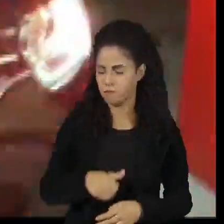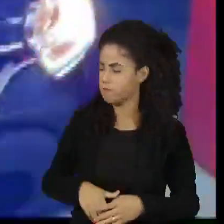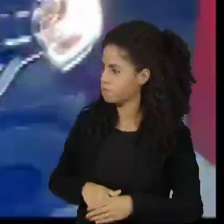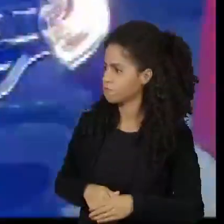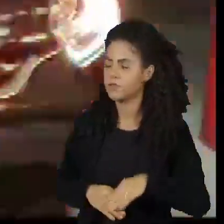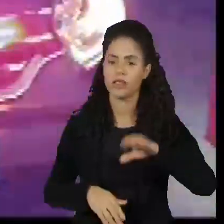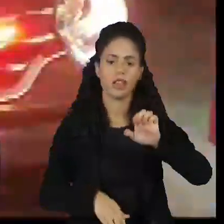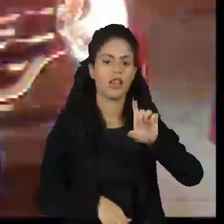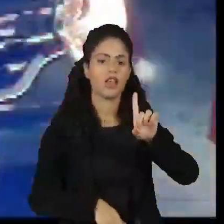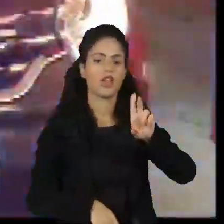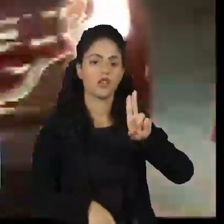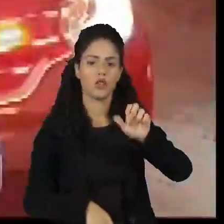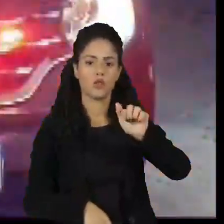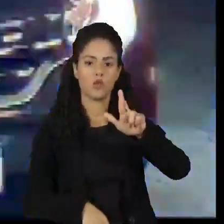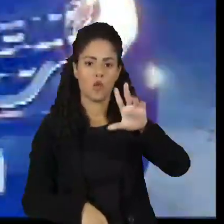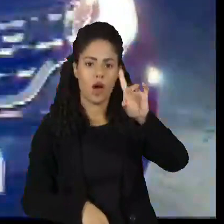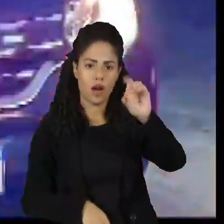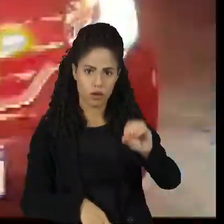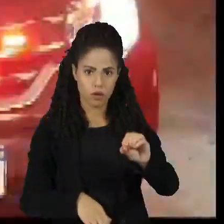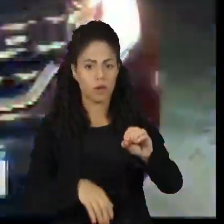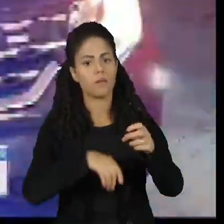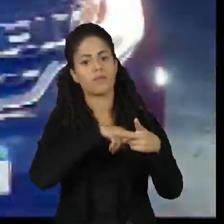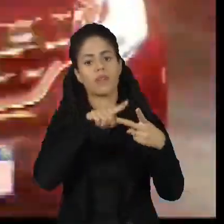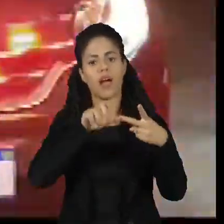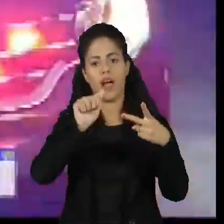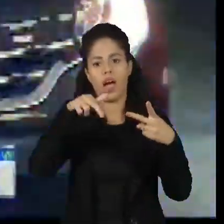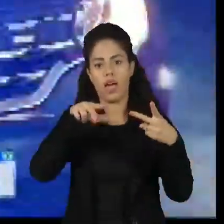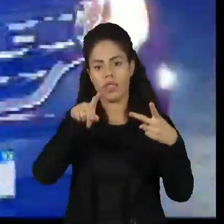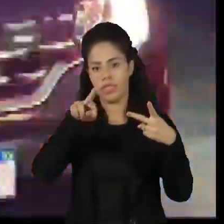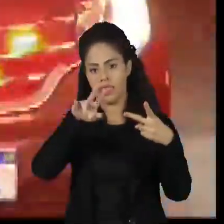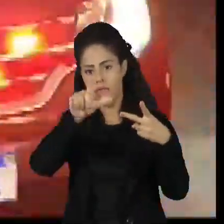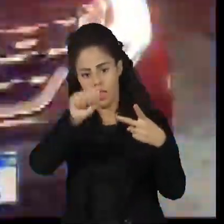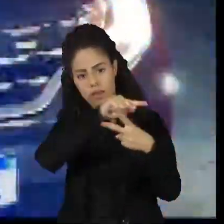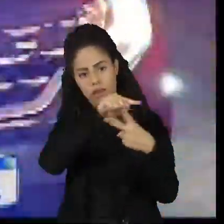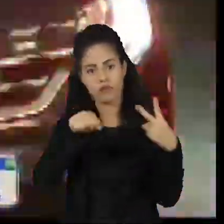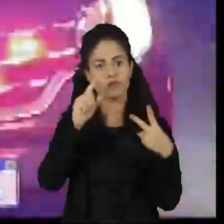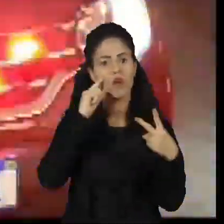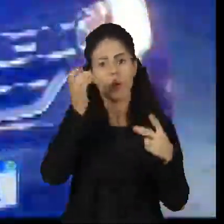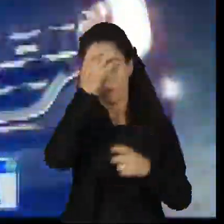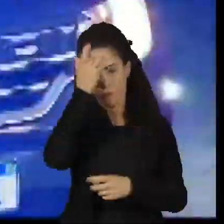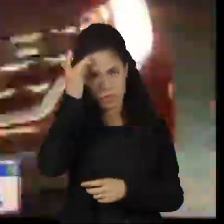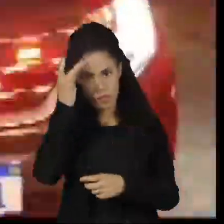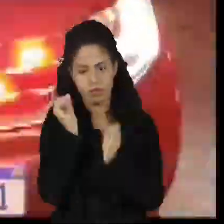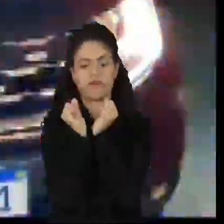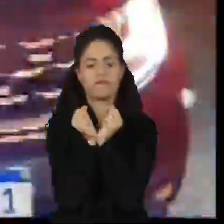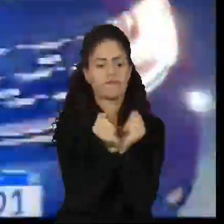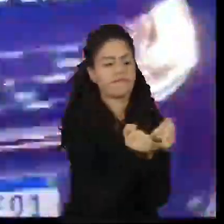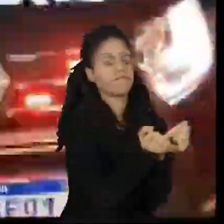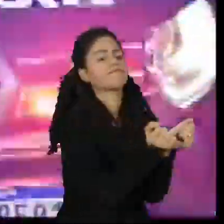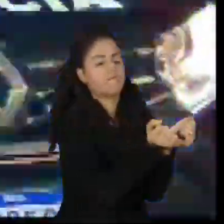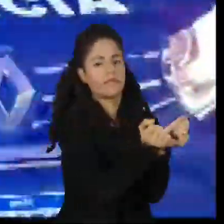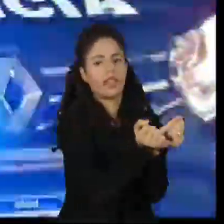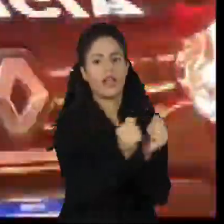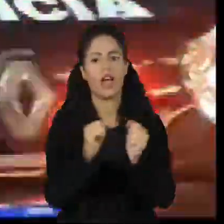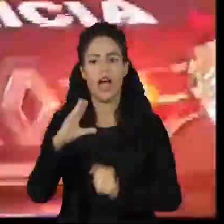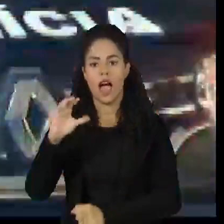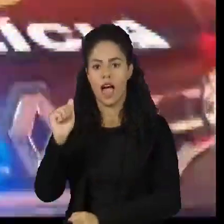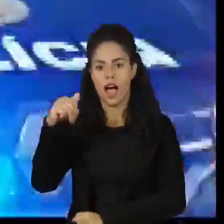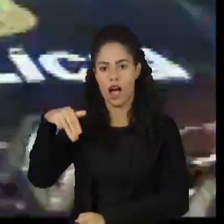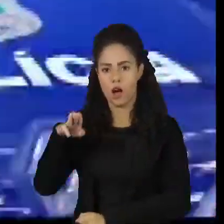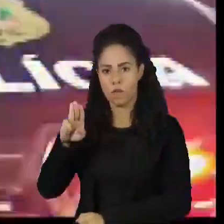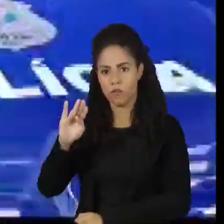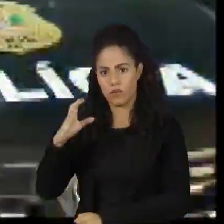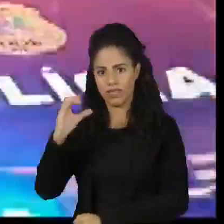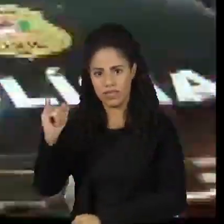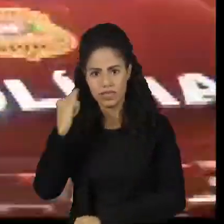Eduardo Mori kauano e Andreia Carvalho Alves Moreira se entregaram na noite de ontem no Cambuci zona sul